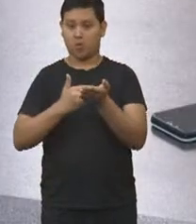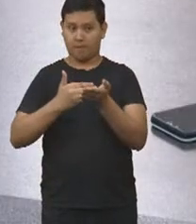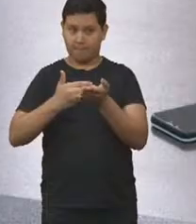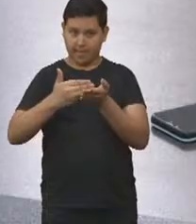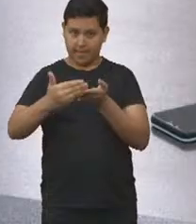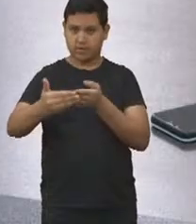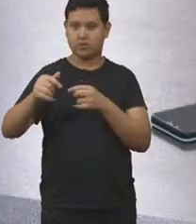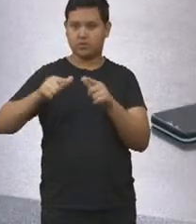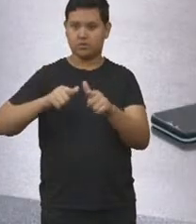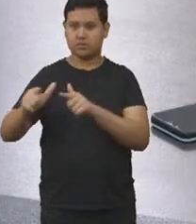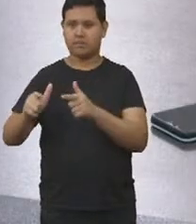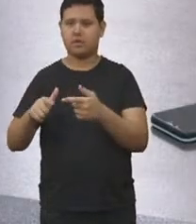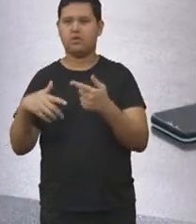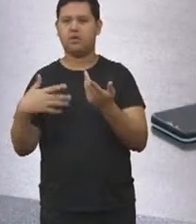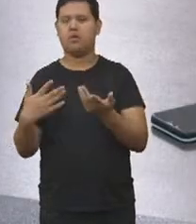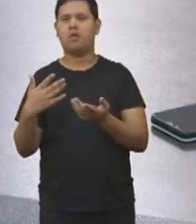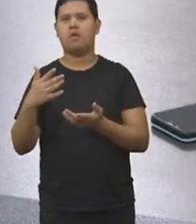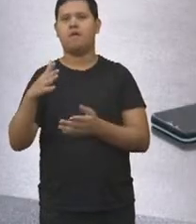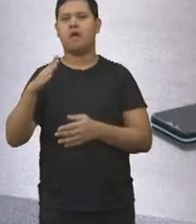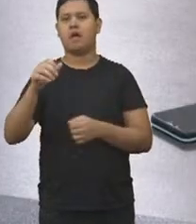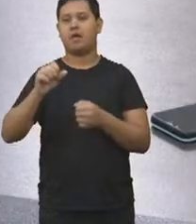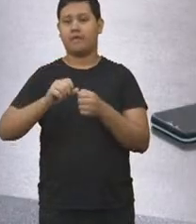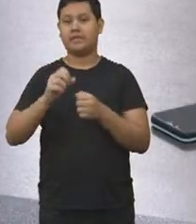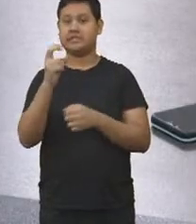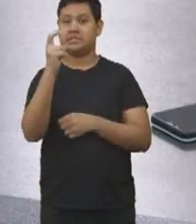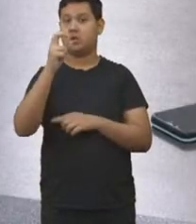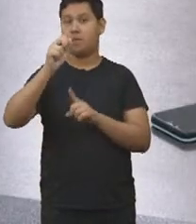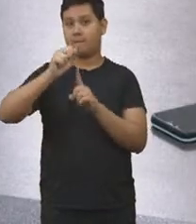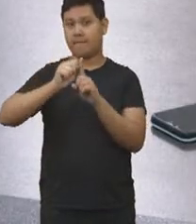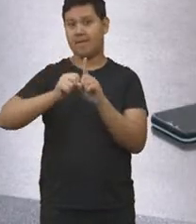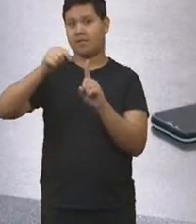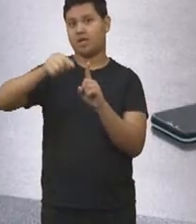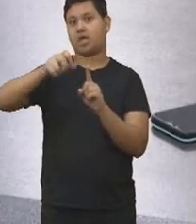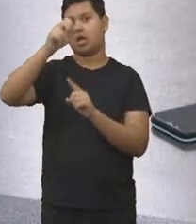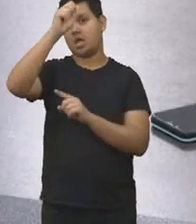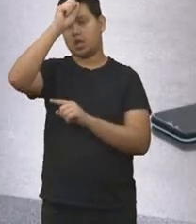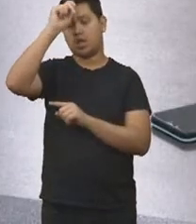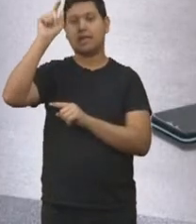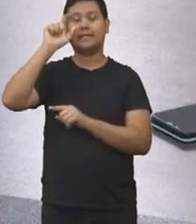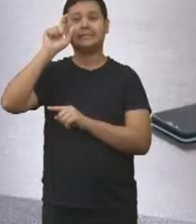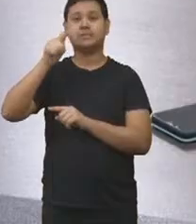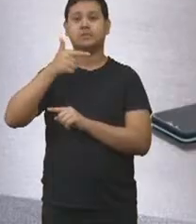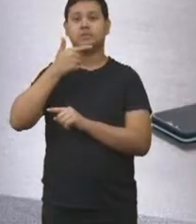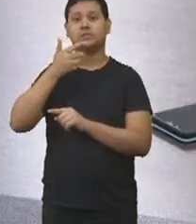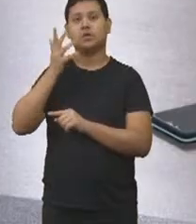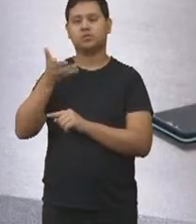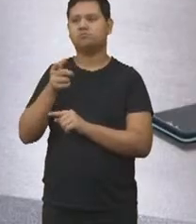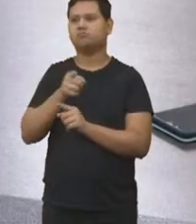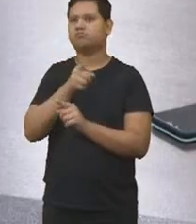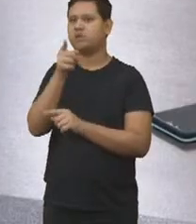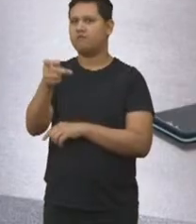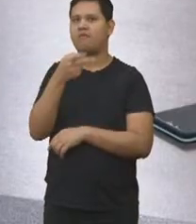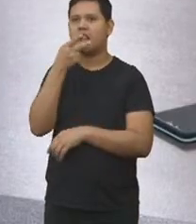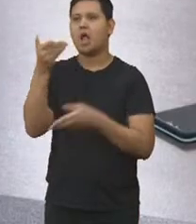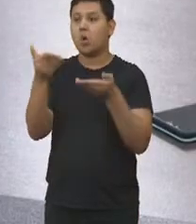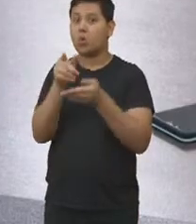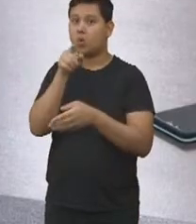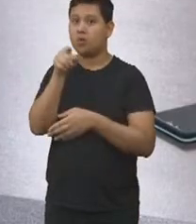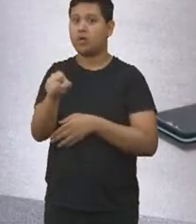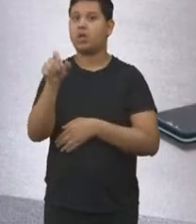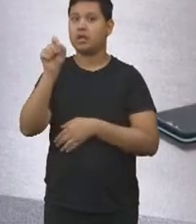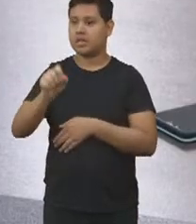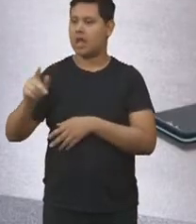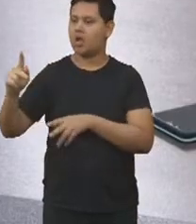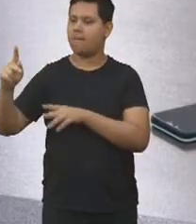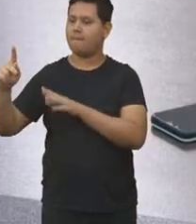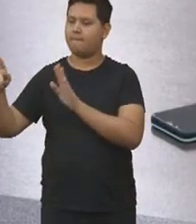mandato, e faz 5 meses. Mas que eu gostaria de dizer a você, aqui, hoje, que a população